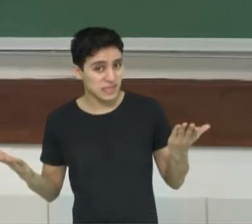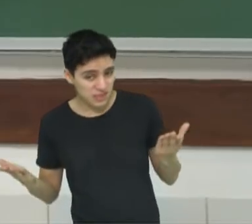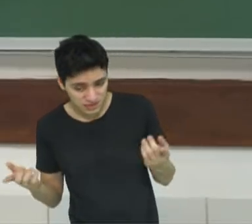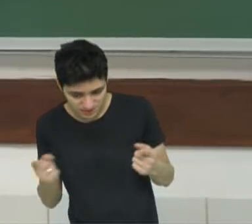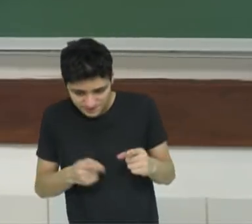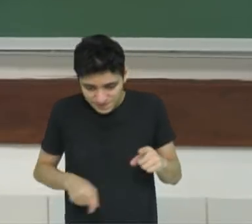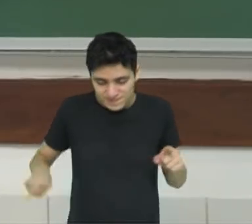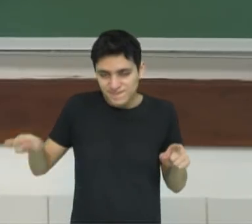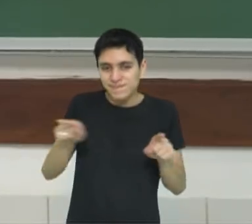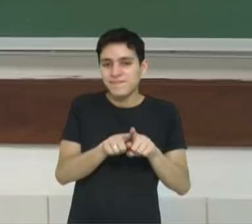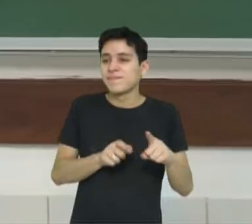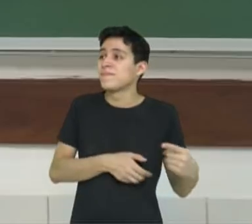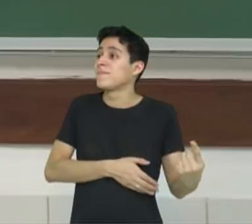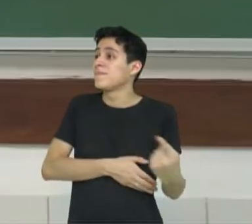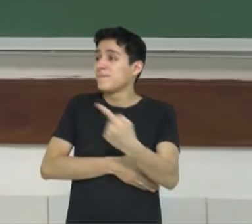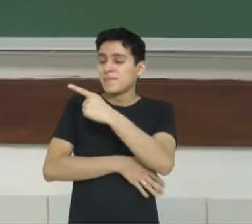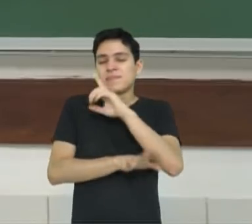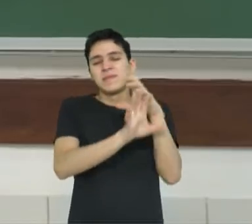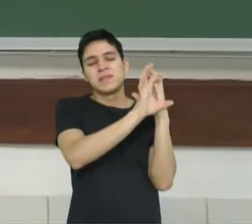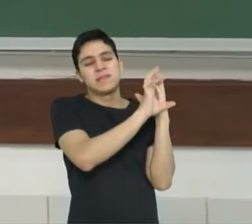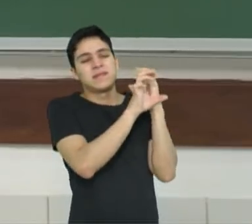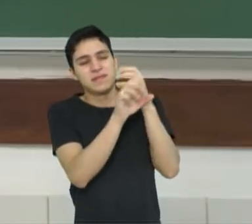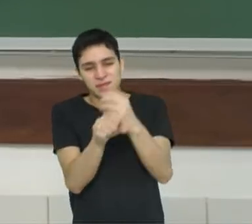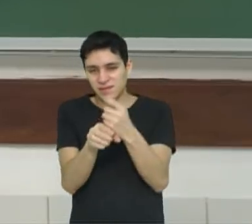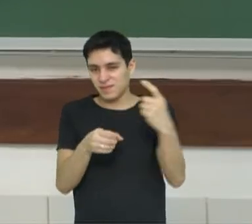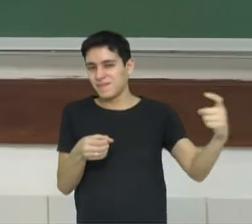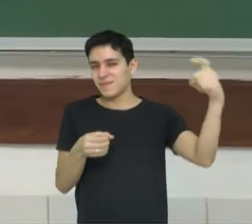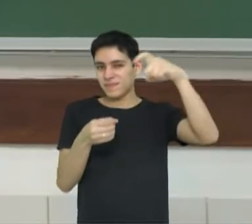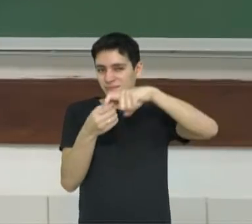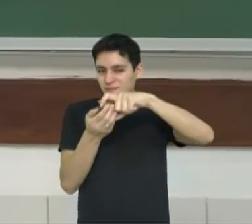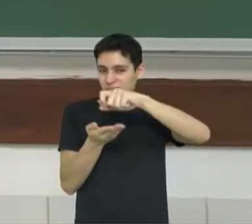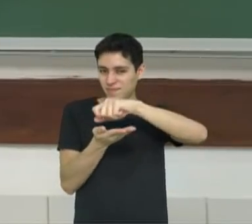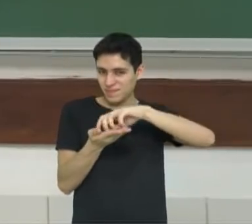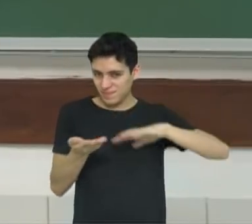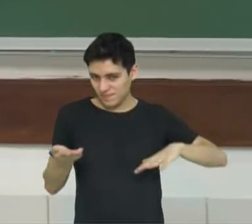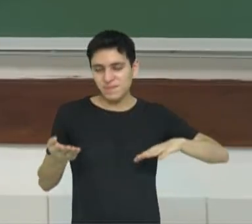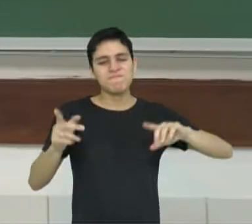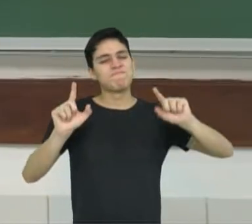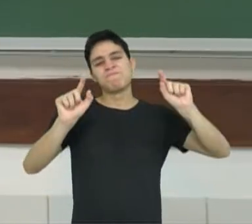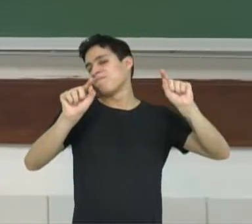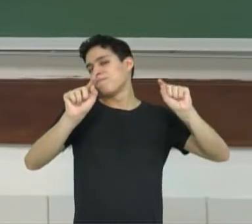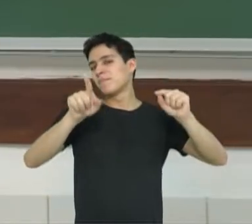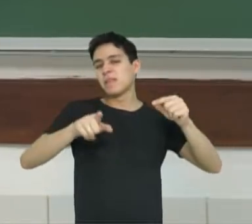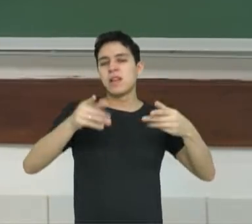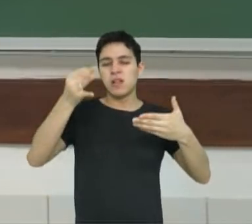voltando aqui, retomando a nossa atividade, realizando a correção.